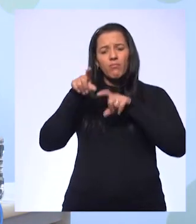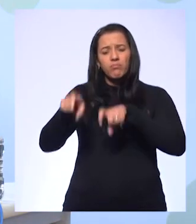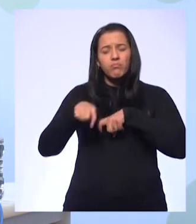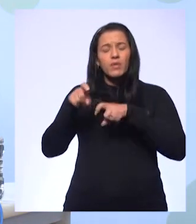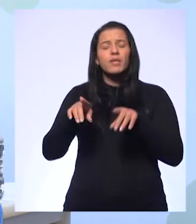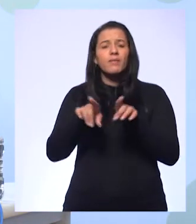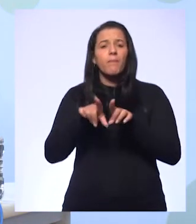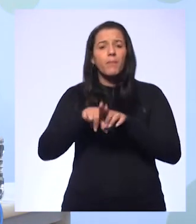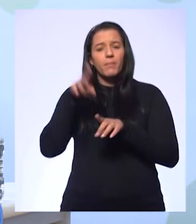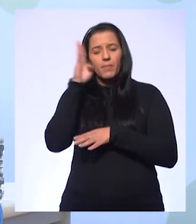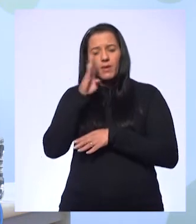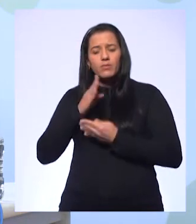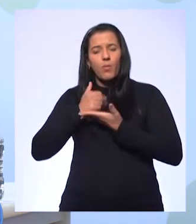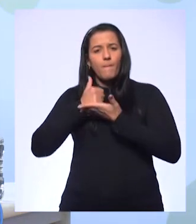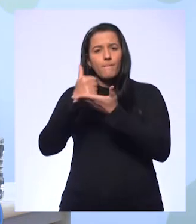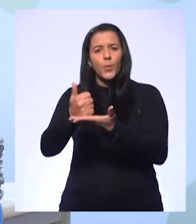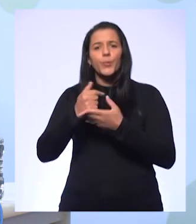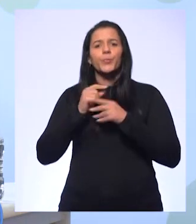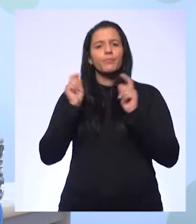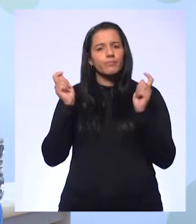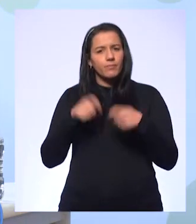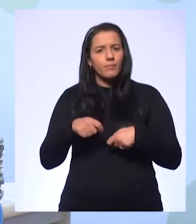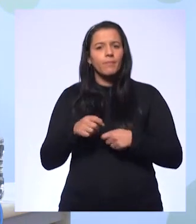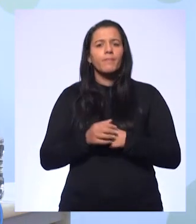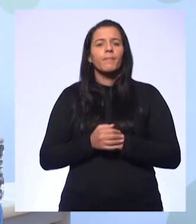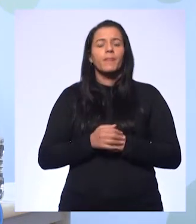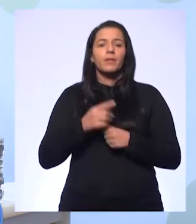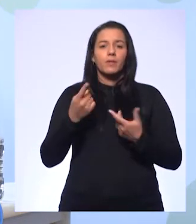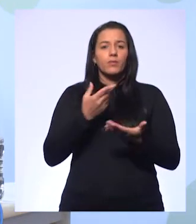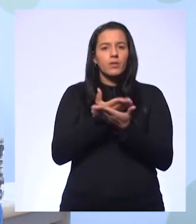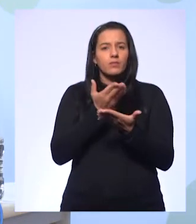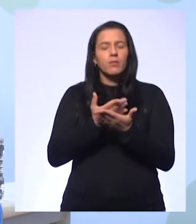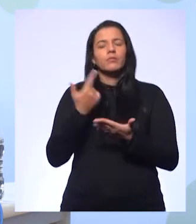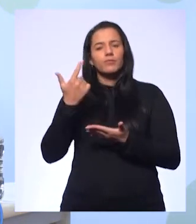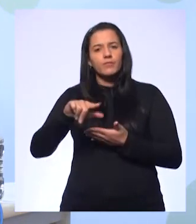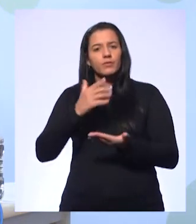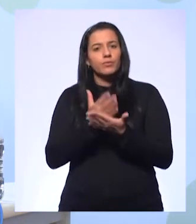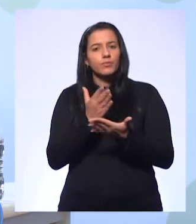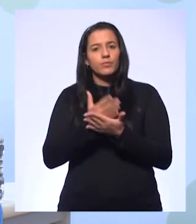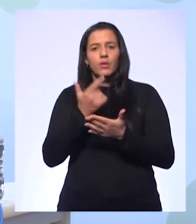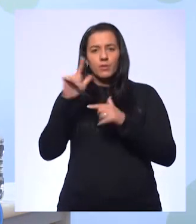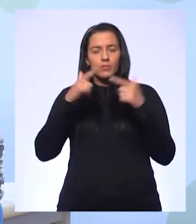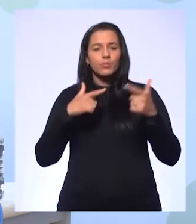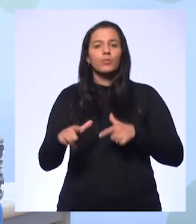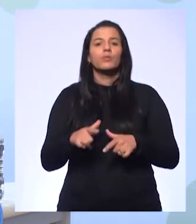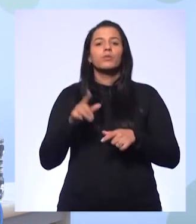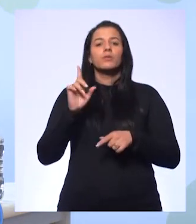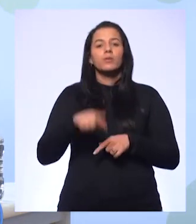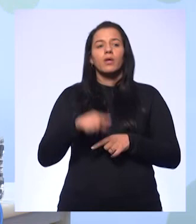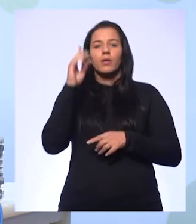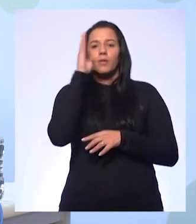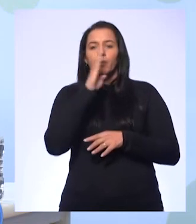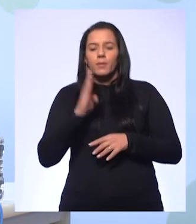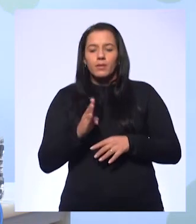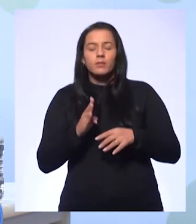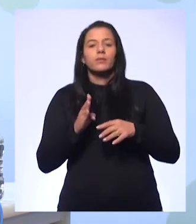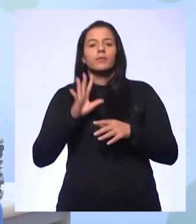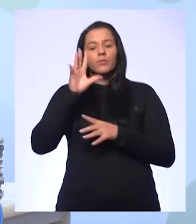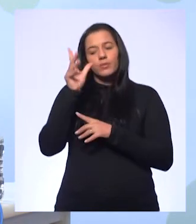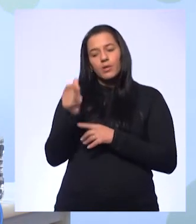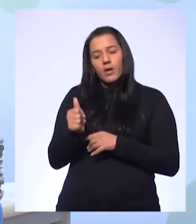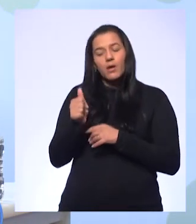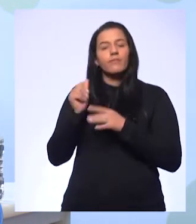que o Brasil dá. Nas próximas aulas, a gente vai ter muito isso. Tem uma relação muito forte entre o Brasil e a África. Não é só a